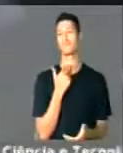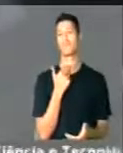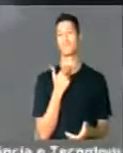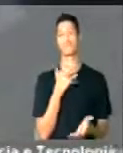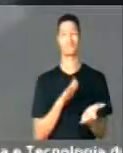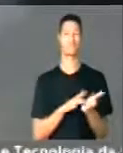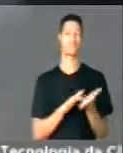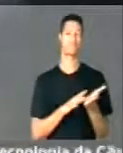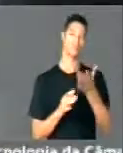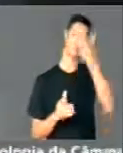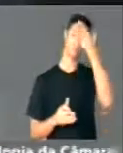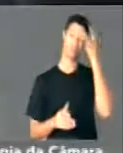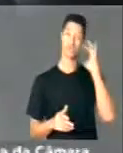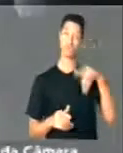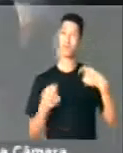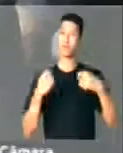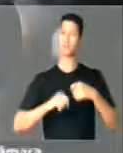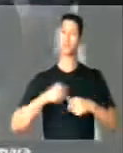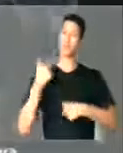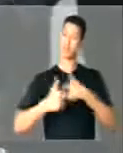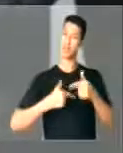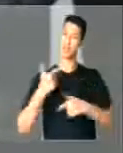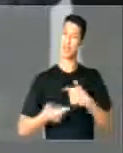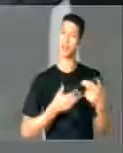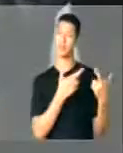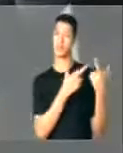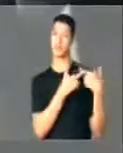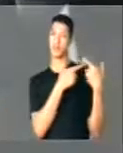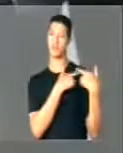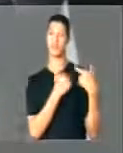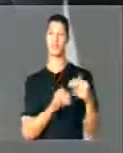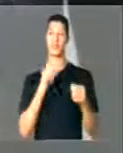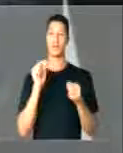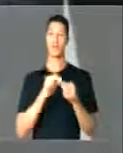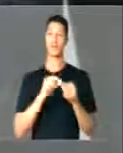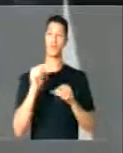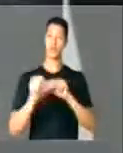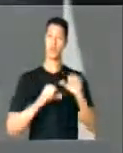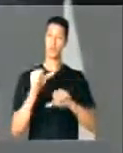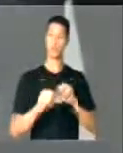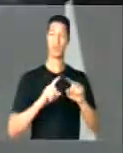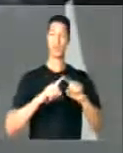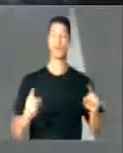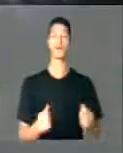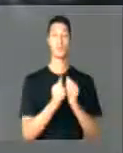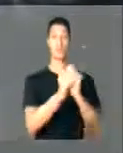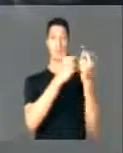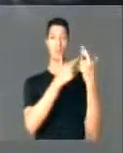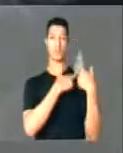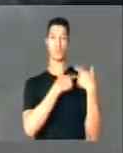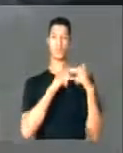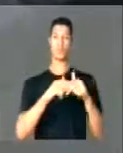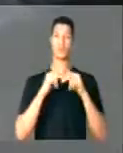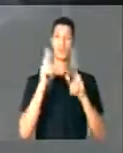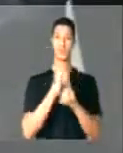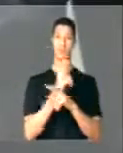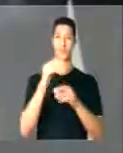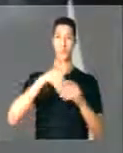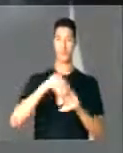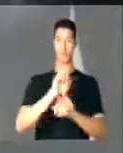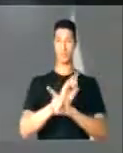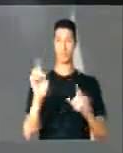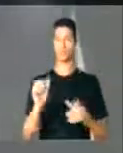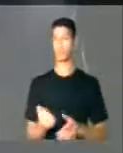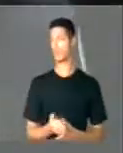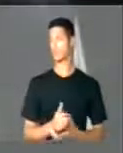podemos enganar as pessoas. É preciso trabalhar com responsabilidade, fazer as mudanças, mas com responsabilidade. Por isso a rede encaminha o voto